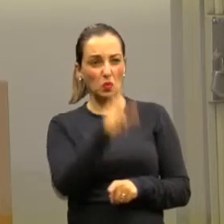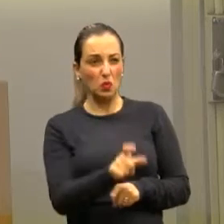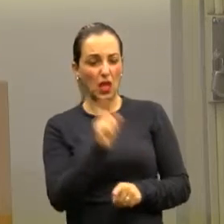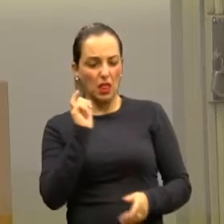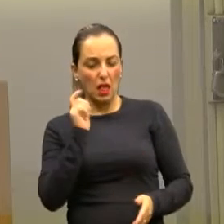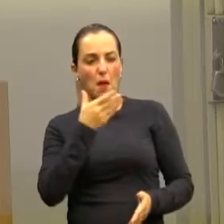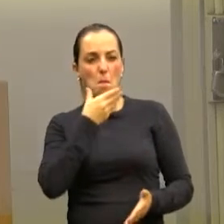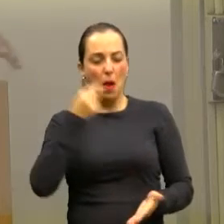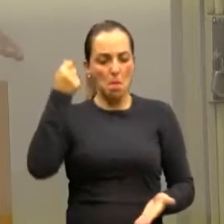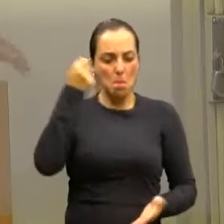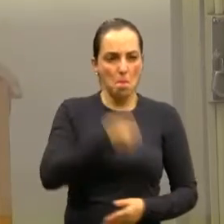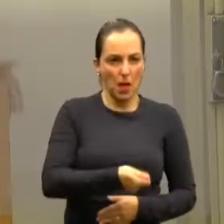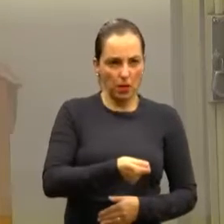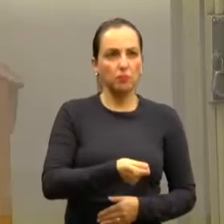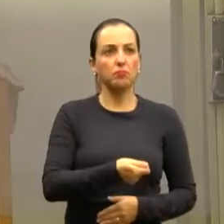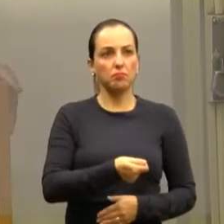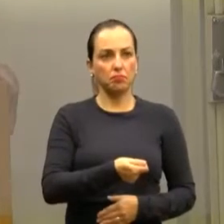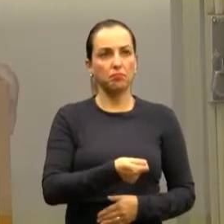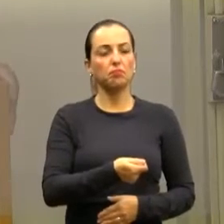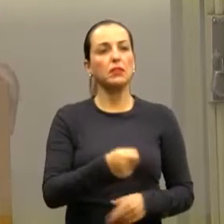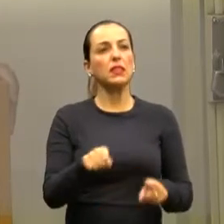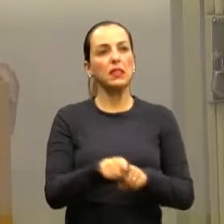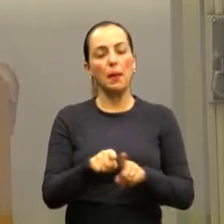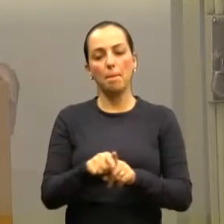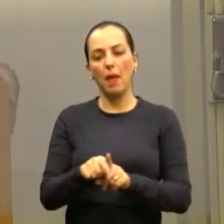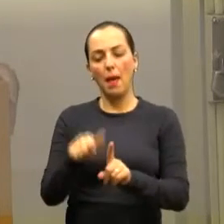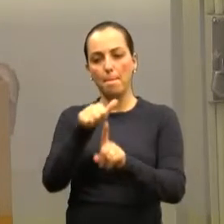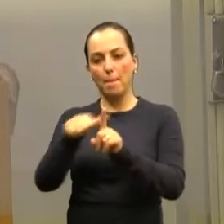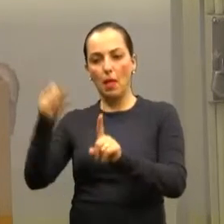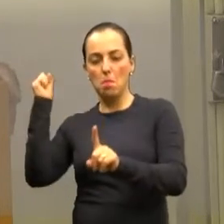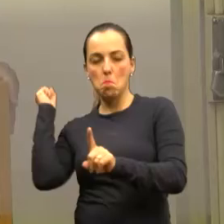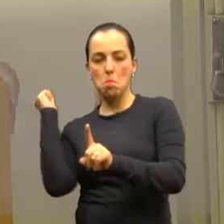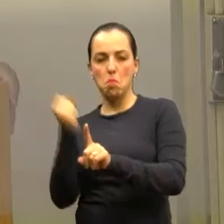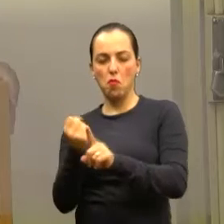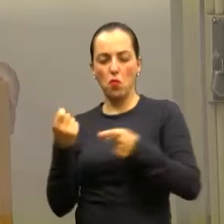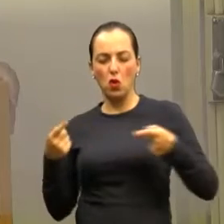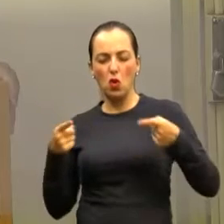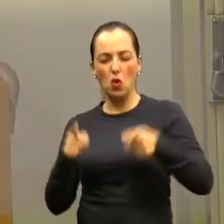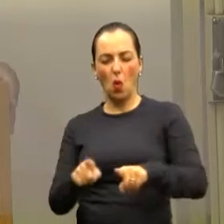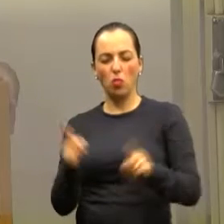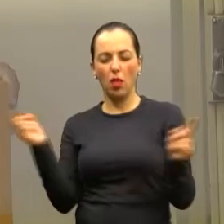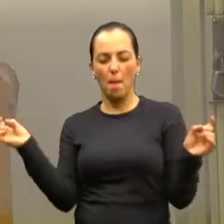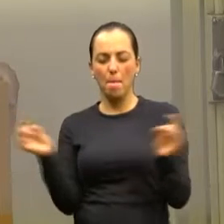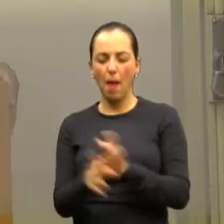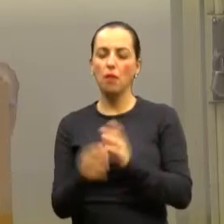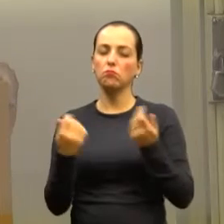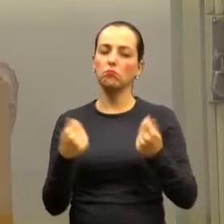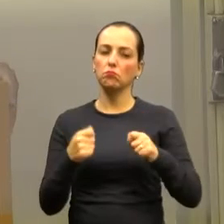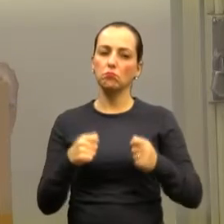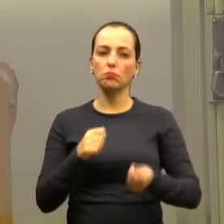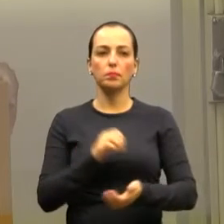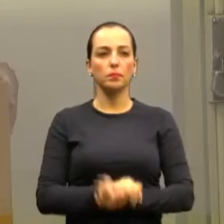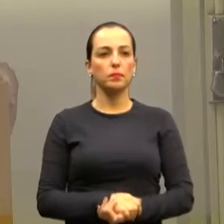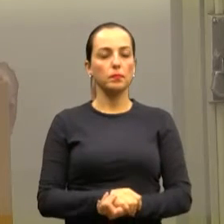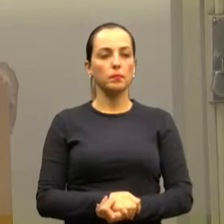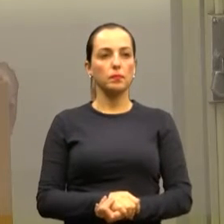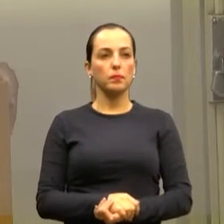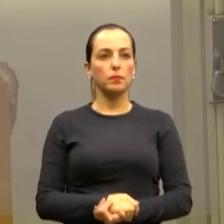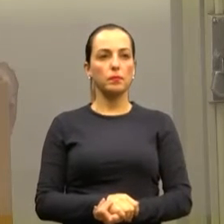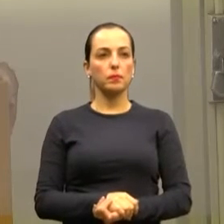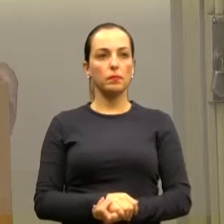machismo esse esse exato de feminicídio que tem que tem que acabar E